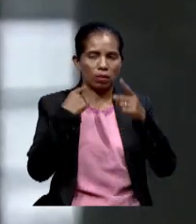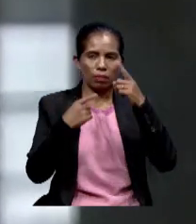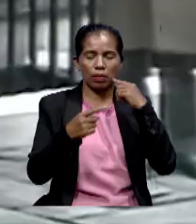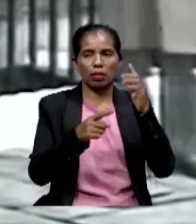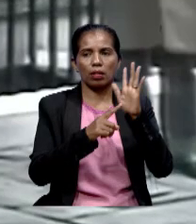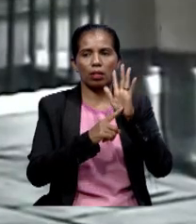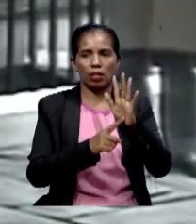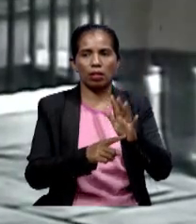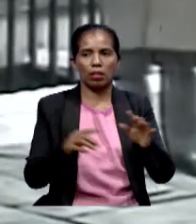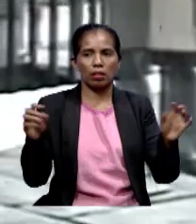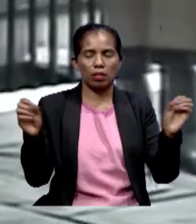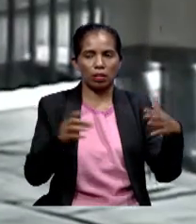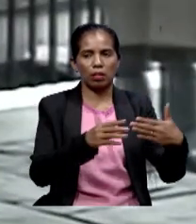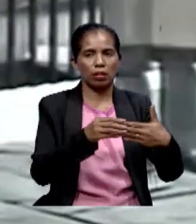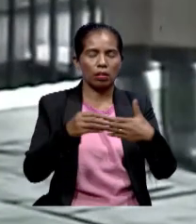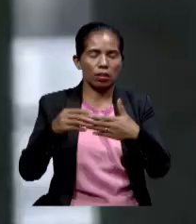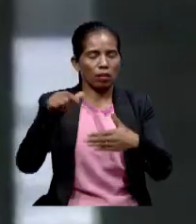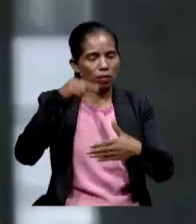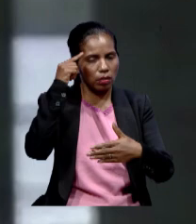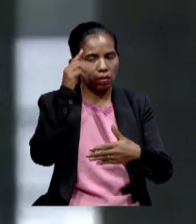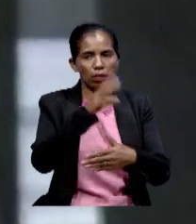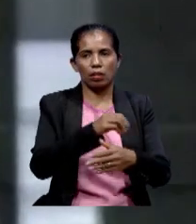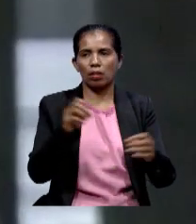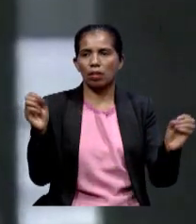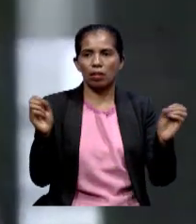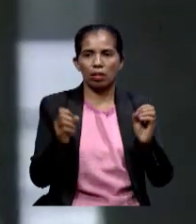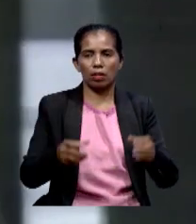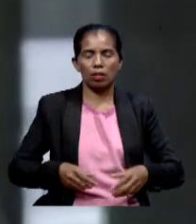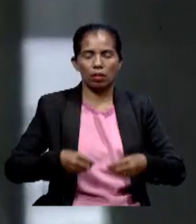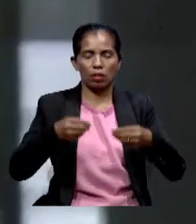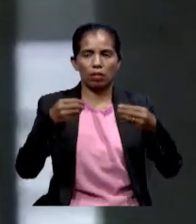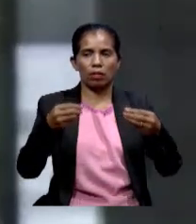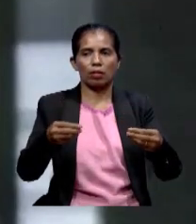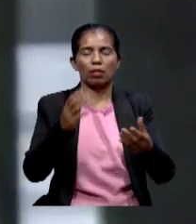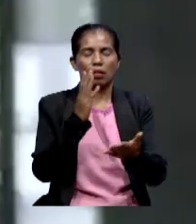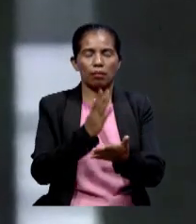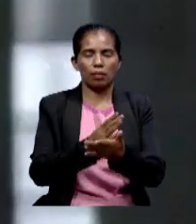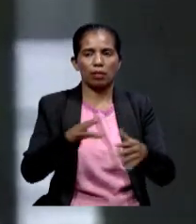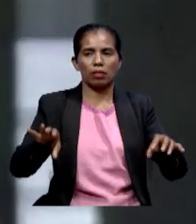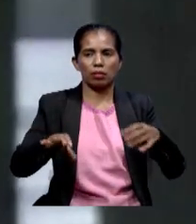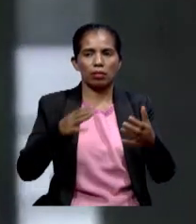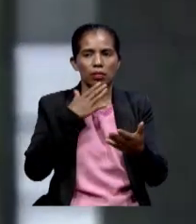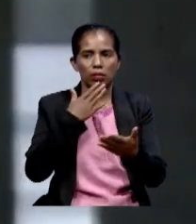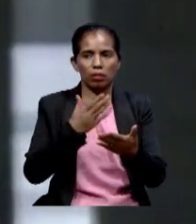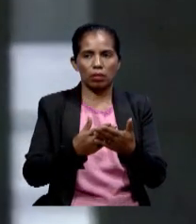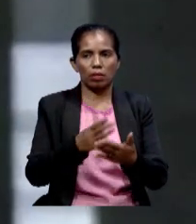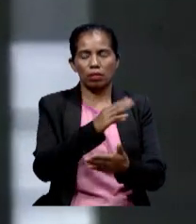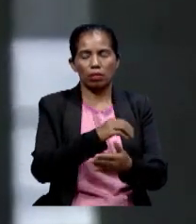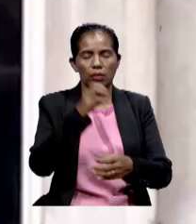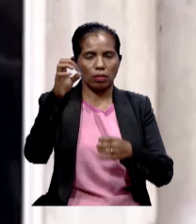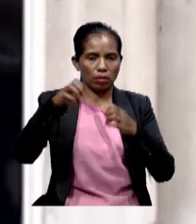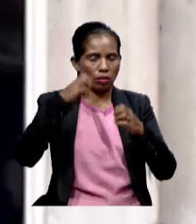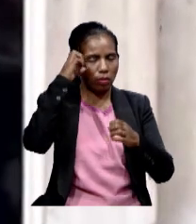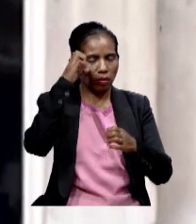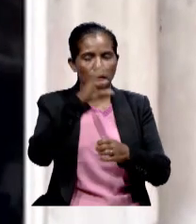katak nia sela lidera tan governo hafoin la consegue entrega Brexit hakutu relação nebe mosli ho União Europeia.